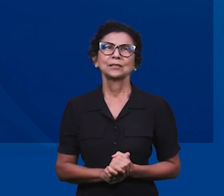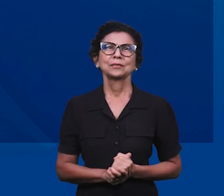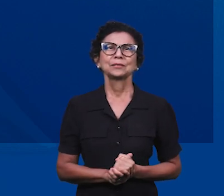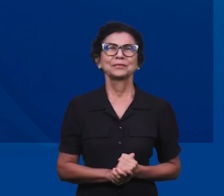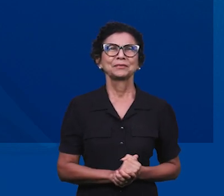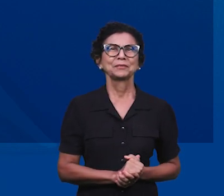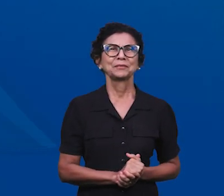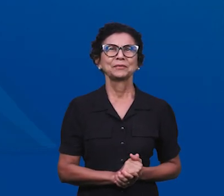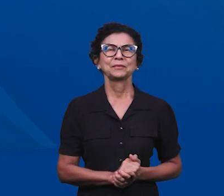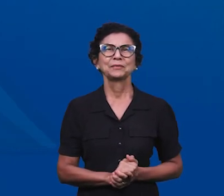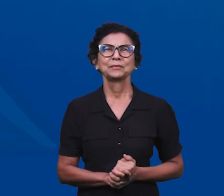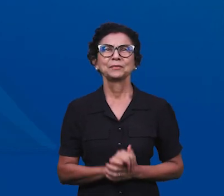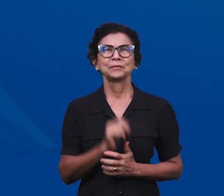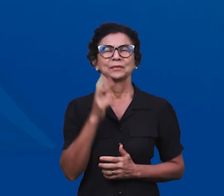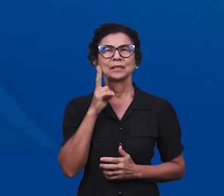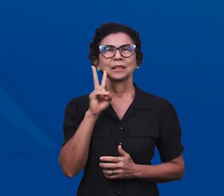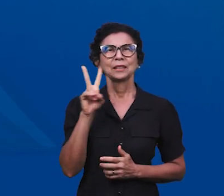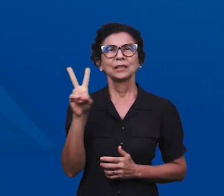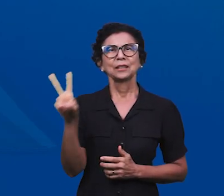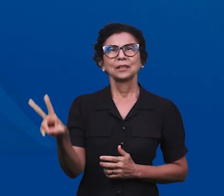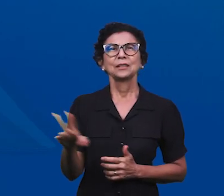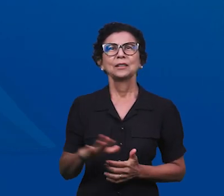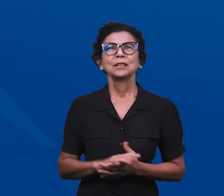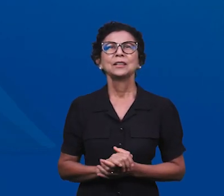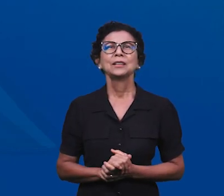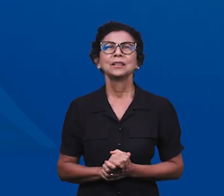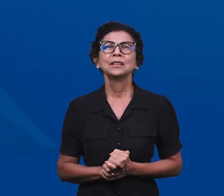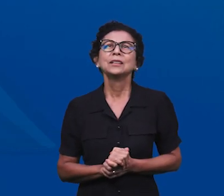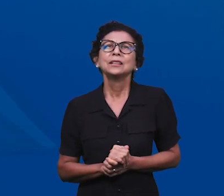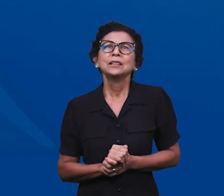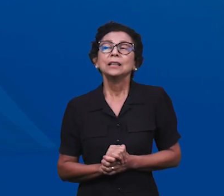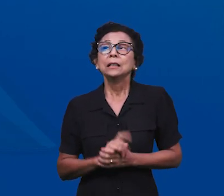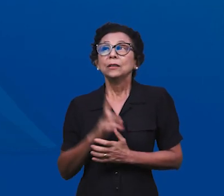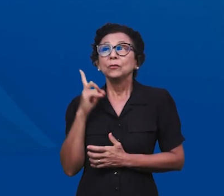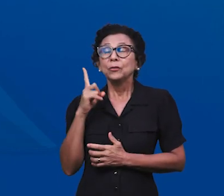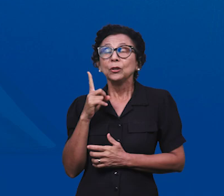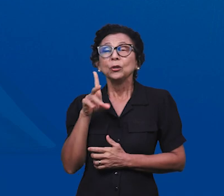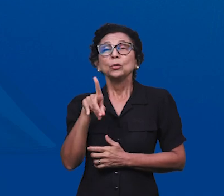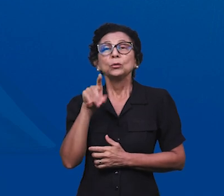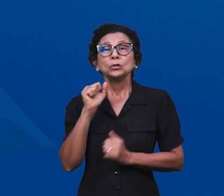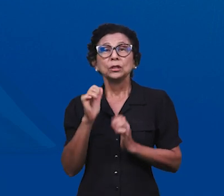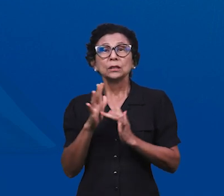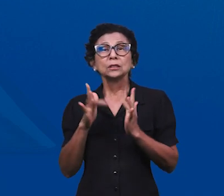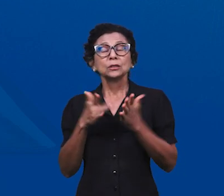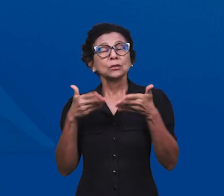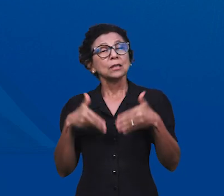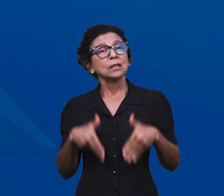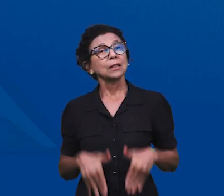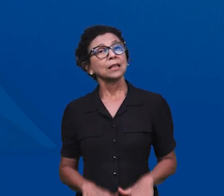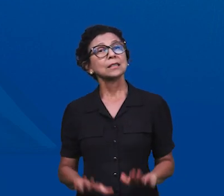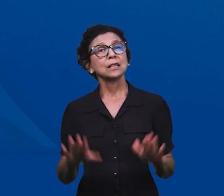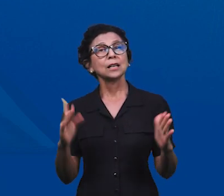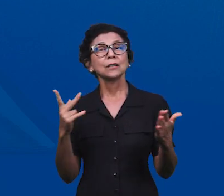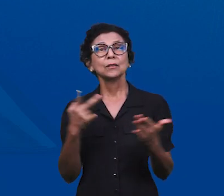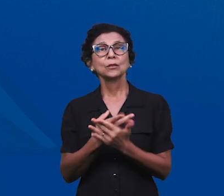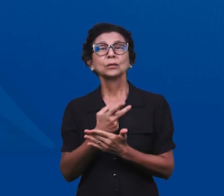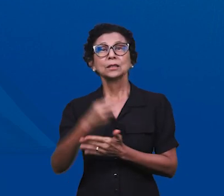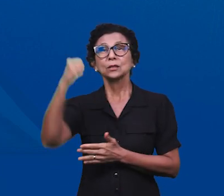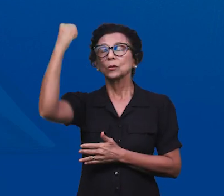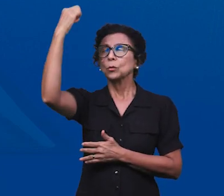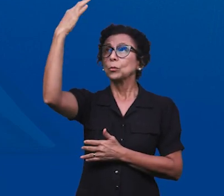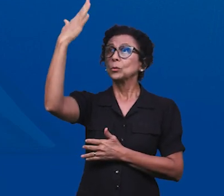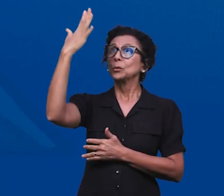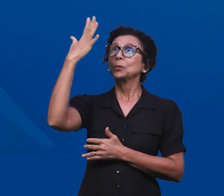Senhor. Exatamente o que aconteceu quando Jesus nasceu. Uma grande luz iluminou